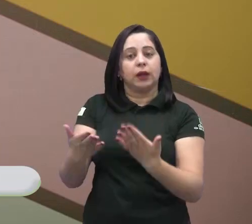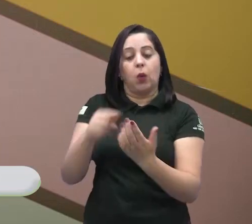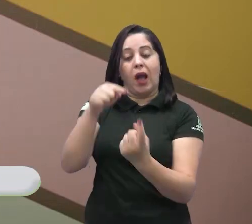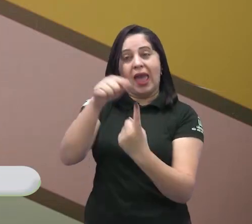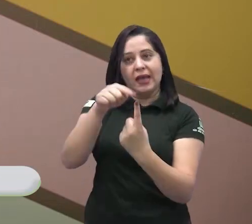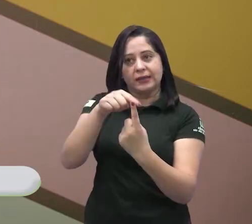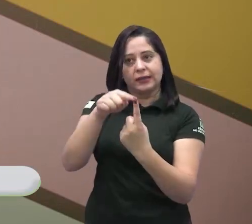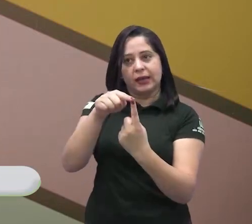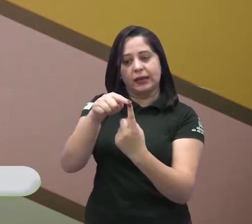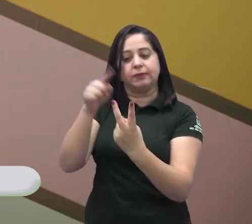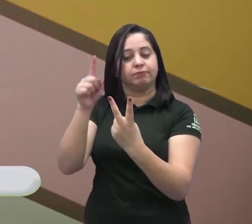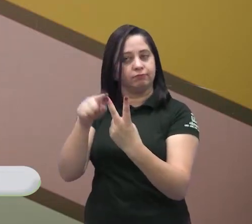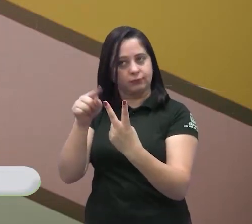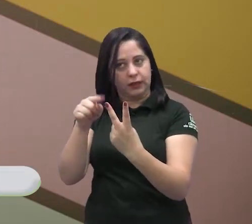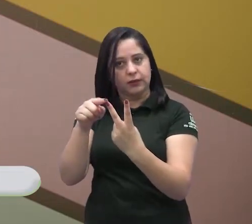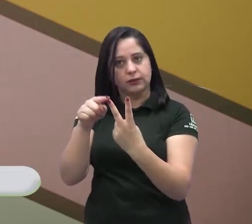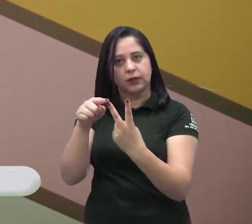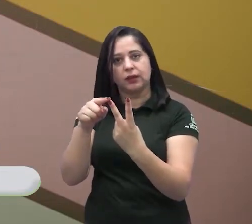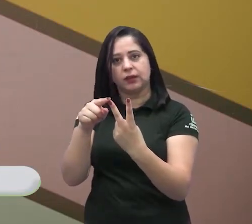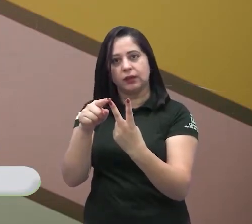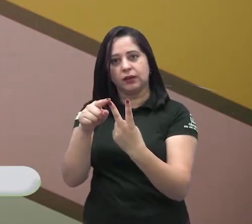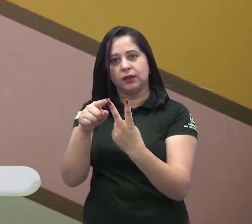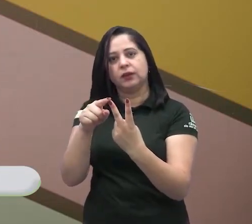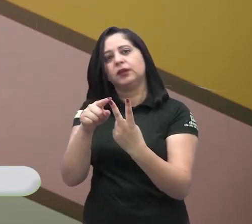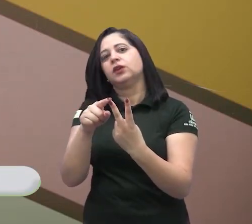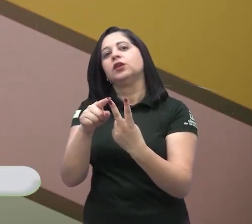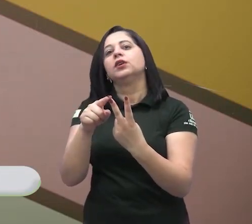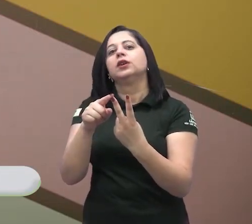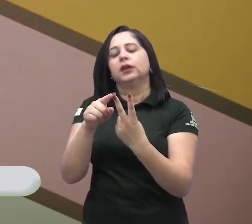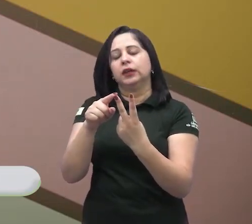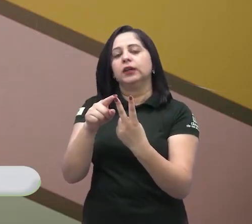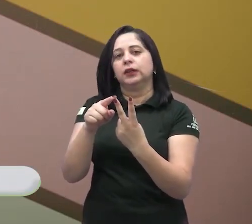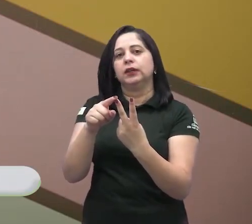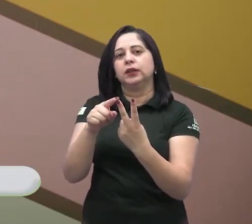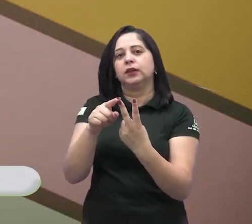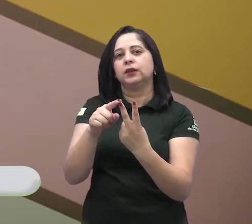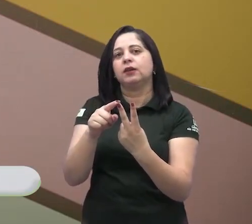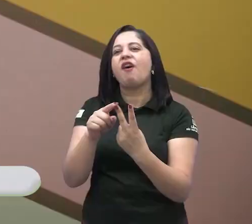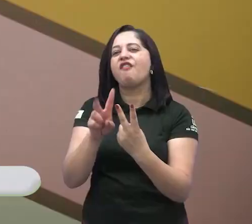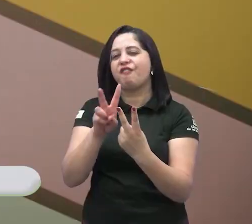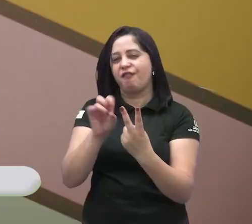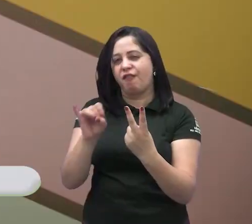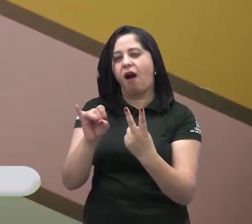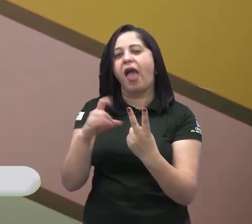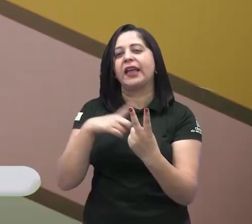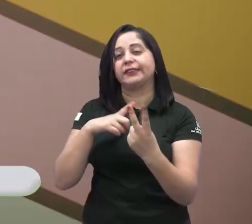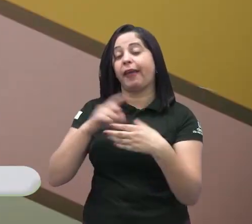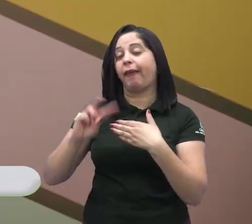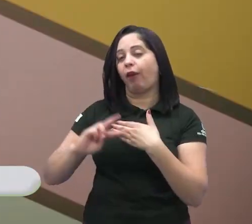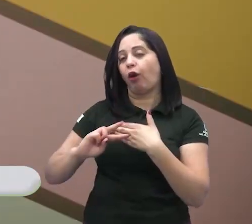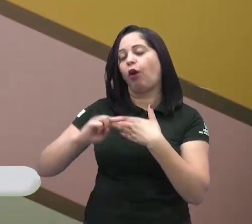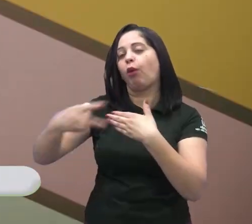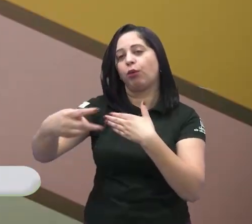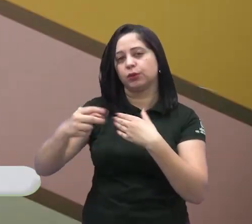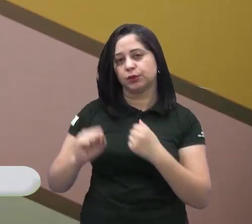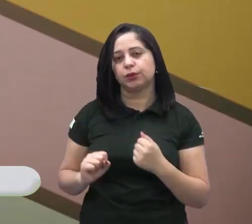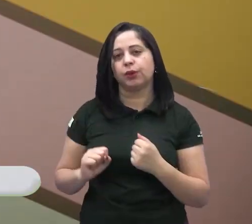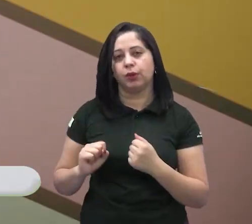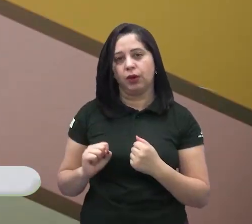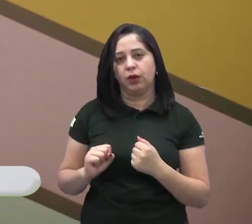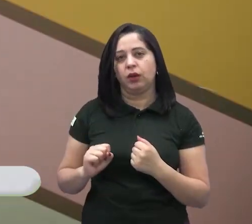dentes. O bruxismo de apertamento ou o bruxismo de ranger os dentes, a gente classifica como bruxismo e ele vai gerar